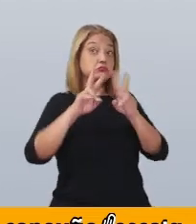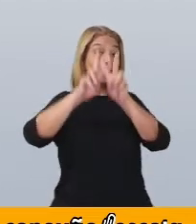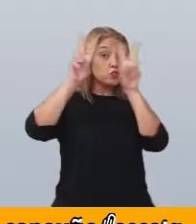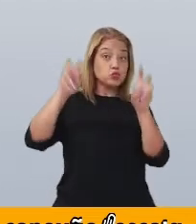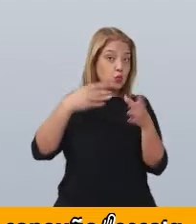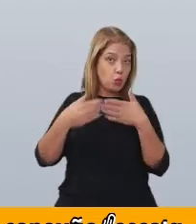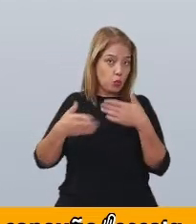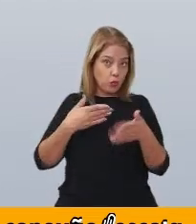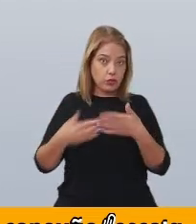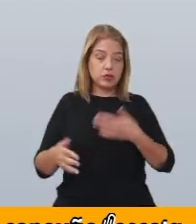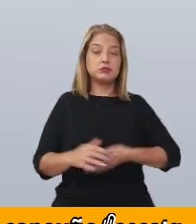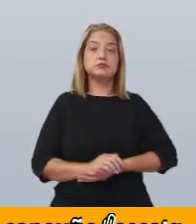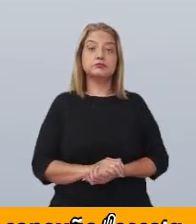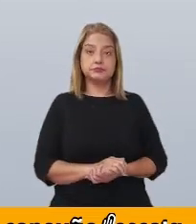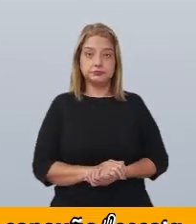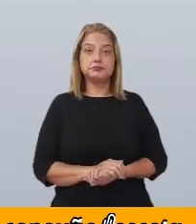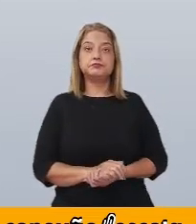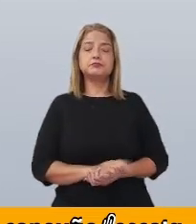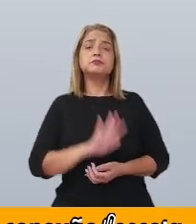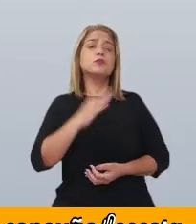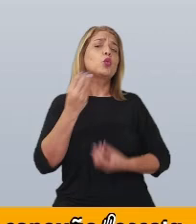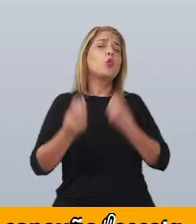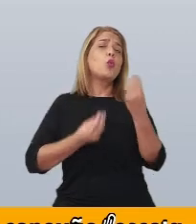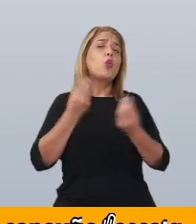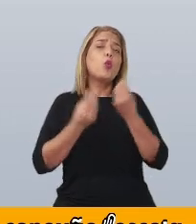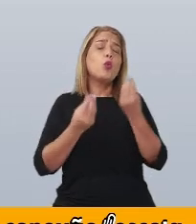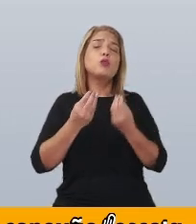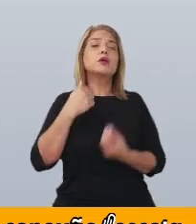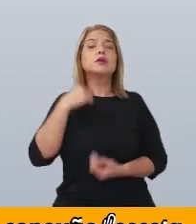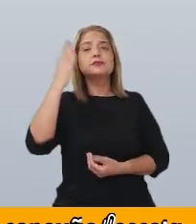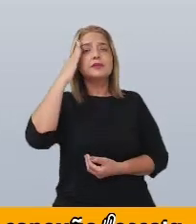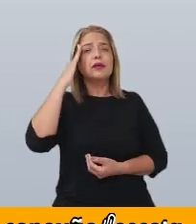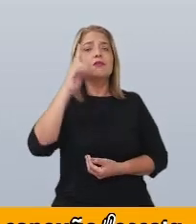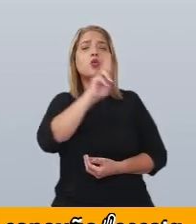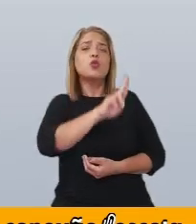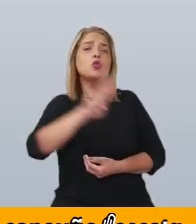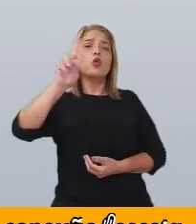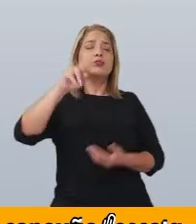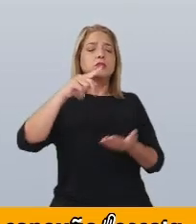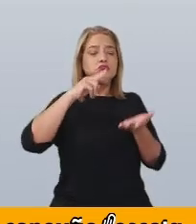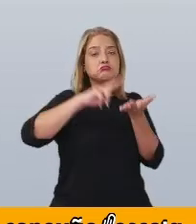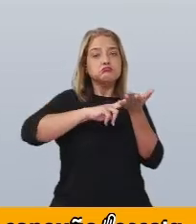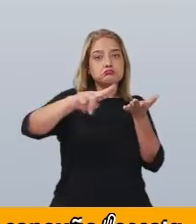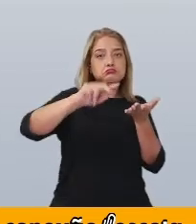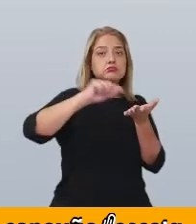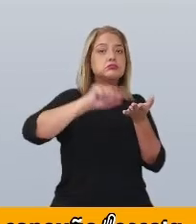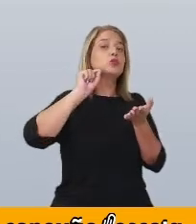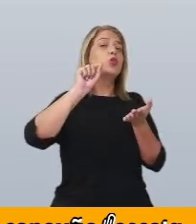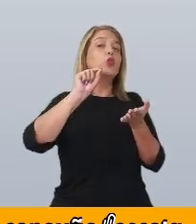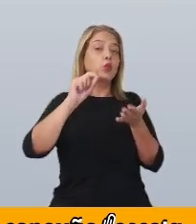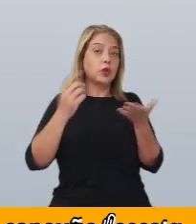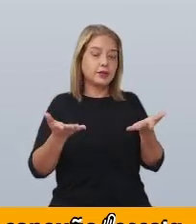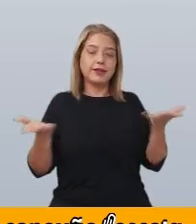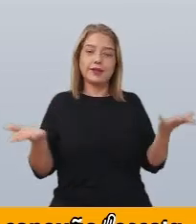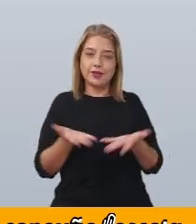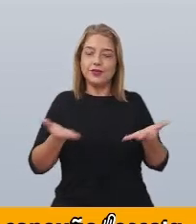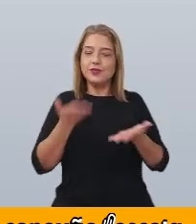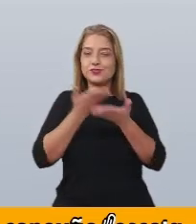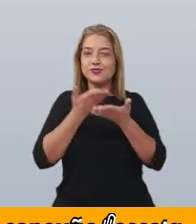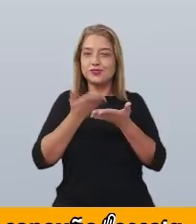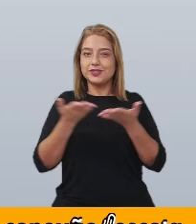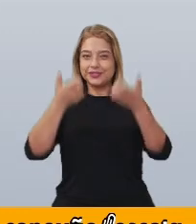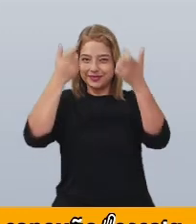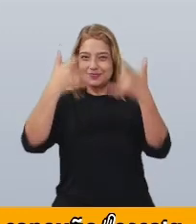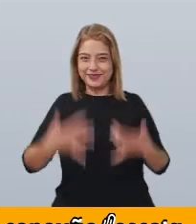específico? Como podemos chamar esse tipo de carta? Vamos estudar um pouquinho sobre isso em nosso encontro de